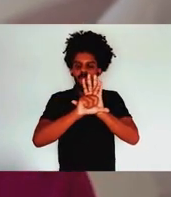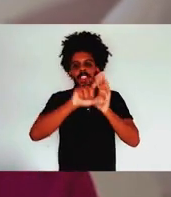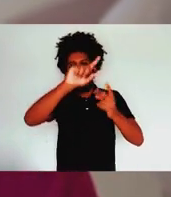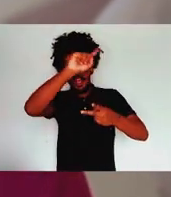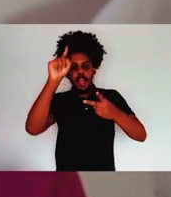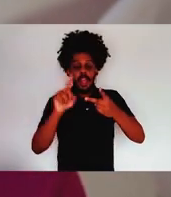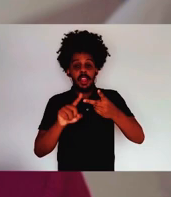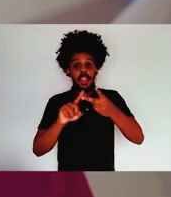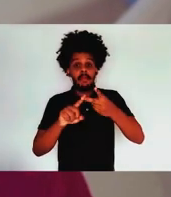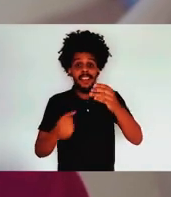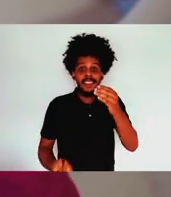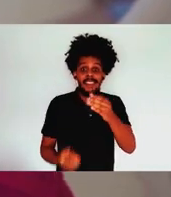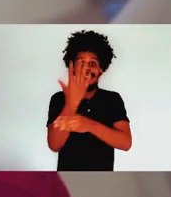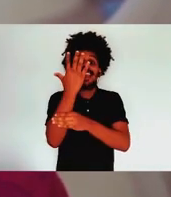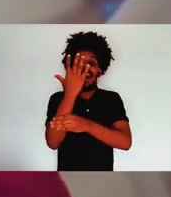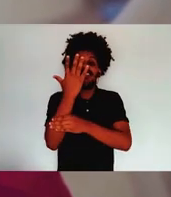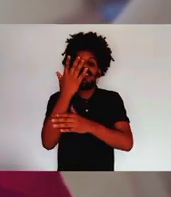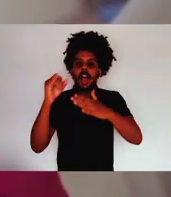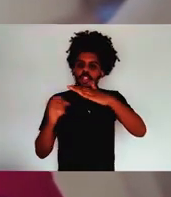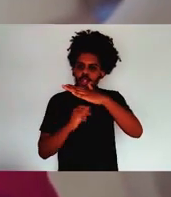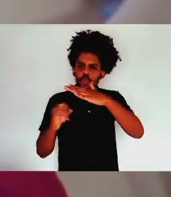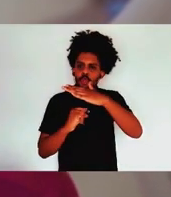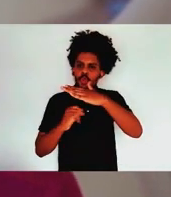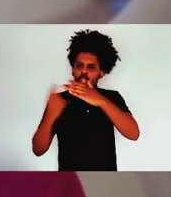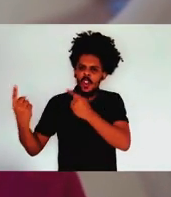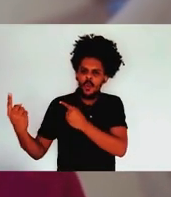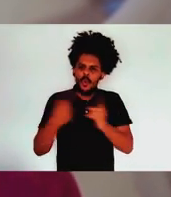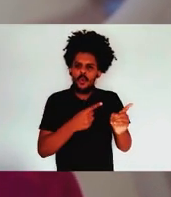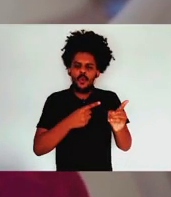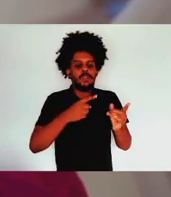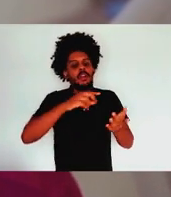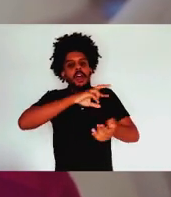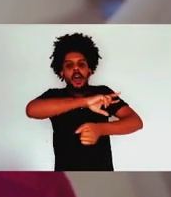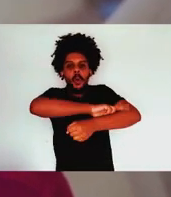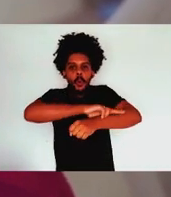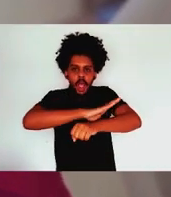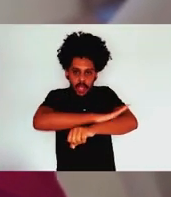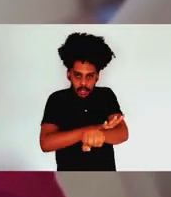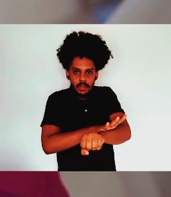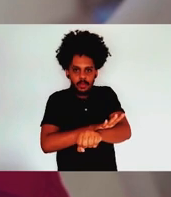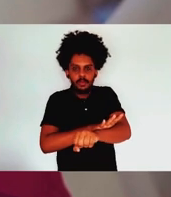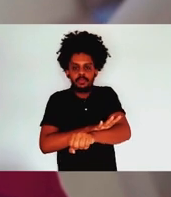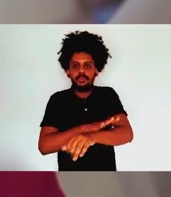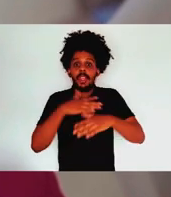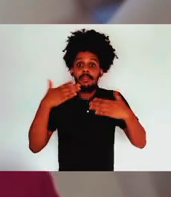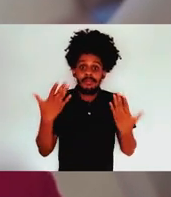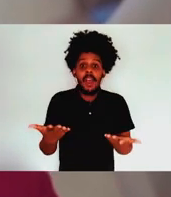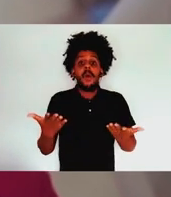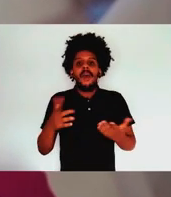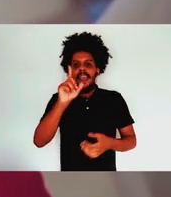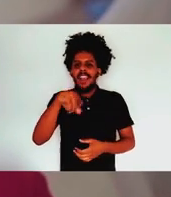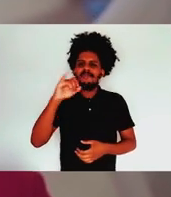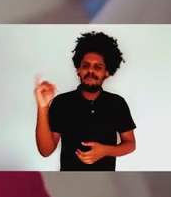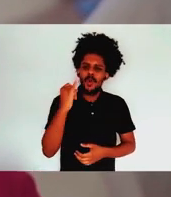legislação infraconstitucional, de criação de órgãos que sejam aí combativos contra o racismo. Então,